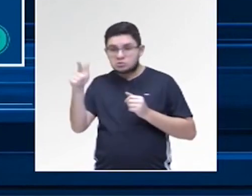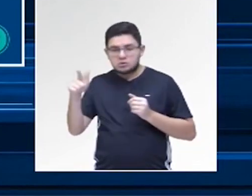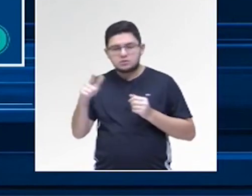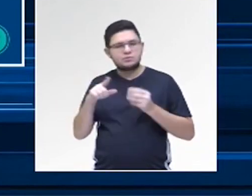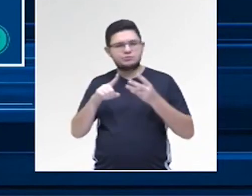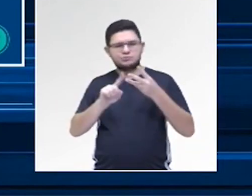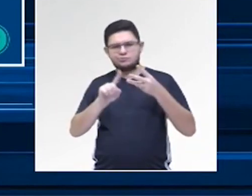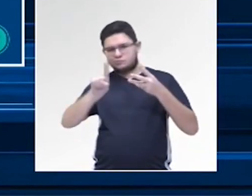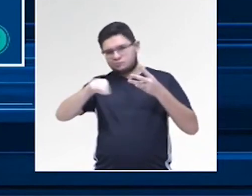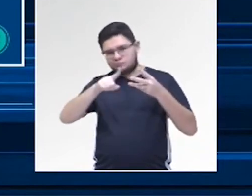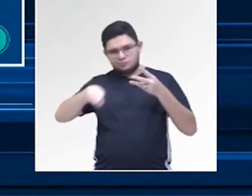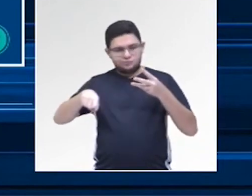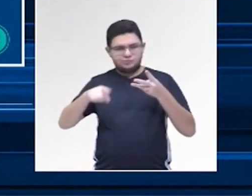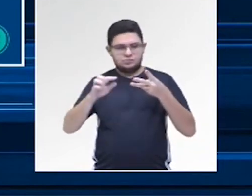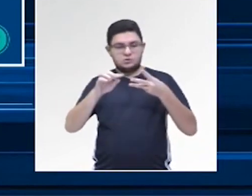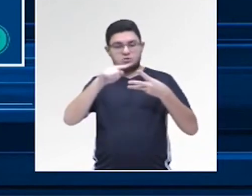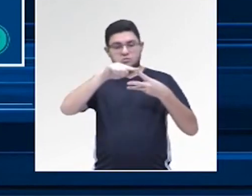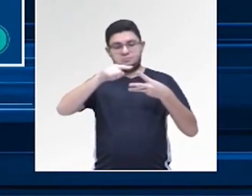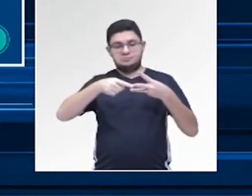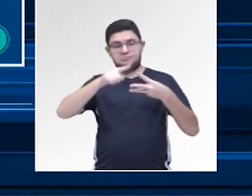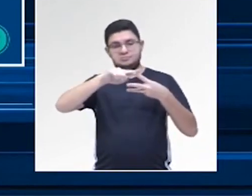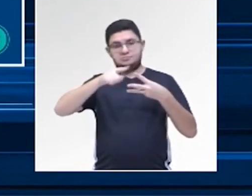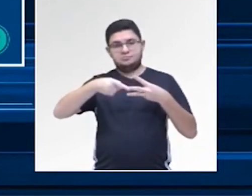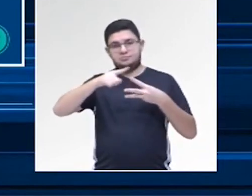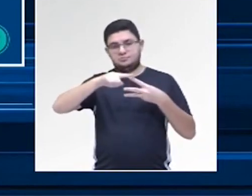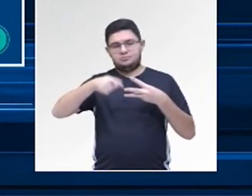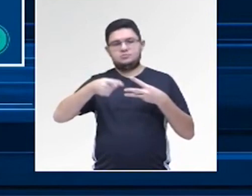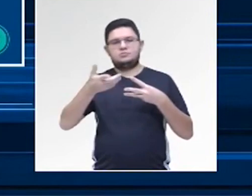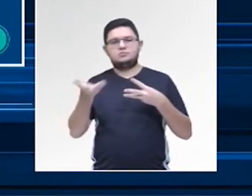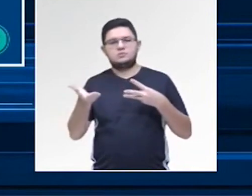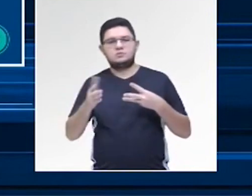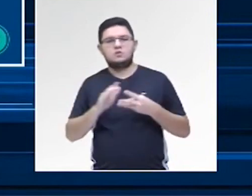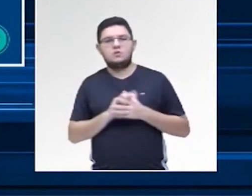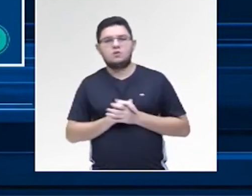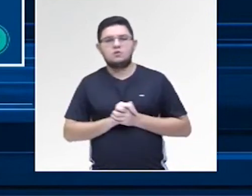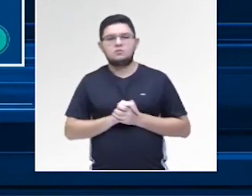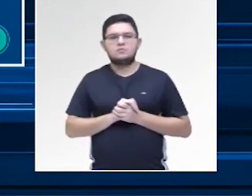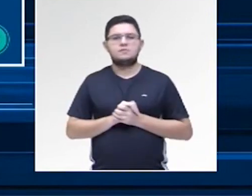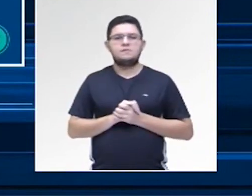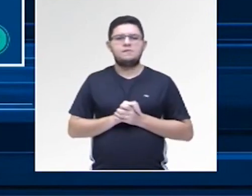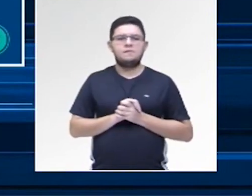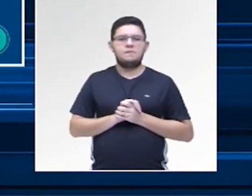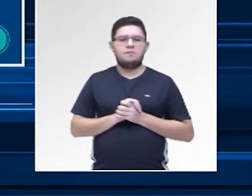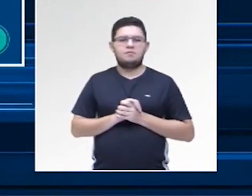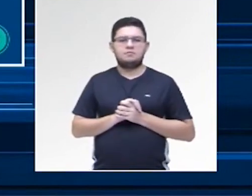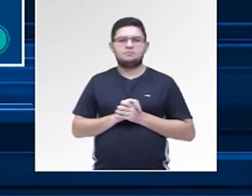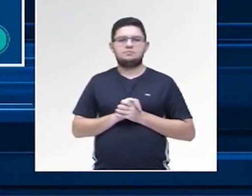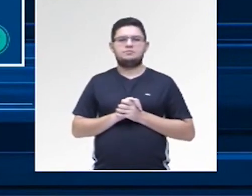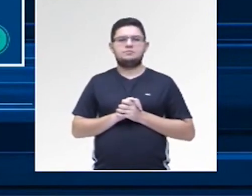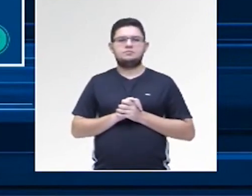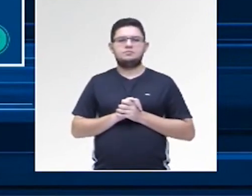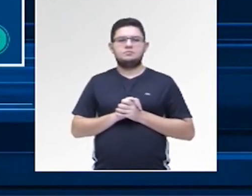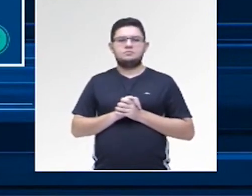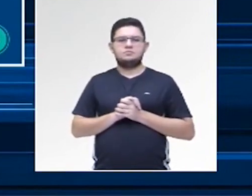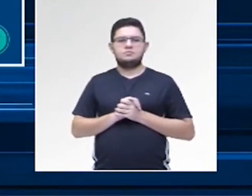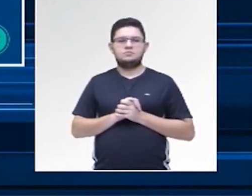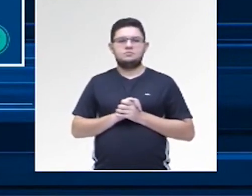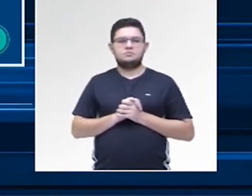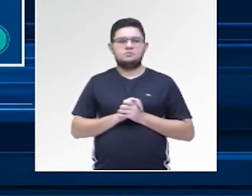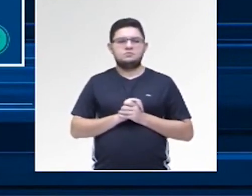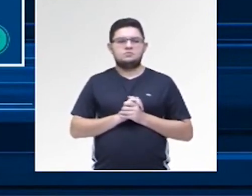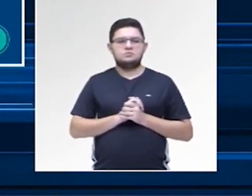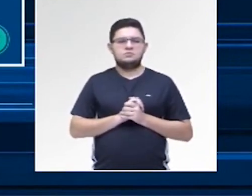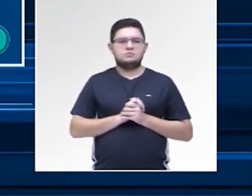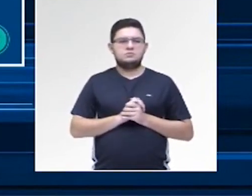Então, eu só tenho como opção there was e there wasn't, tá? Letter A famous train